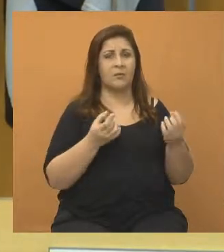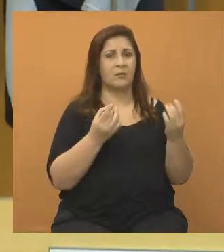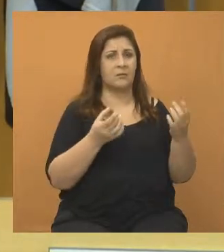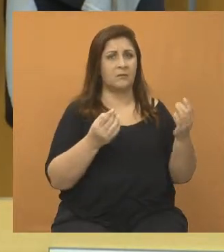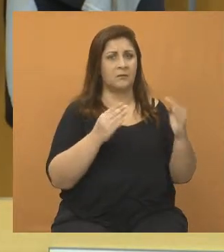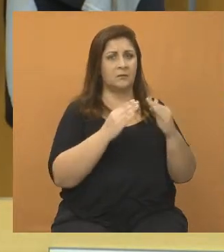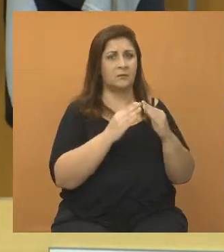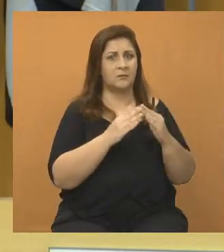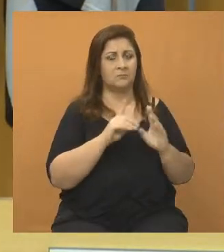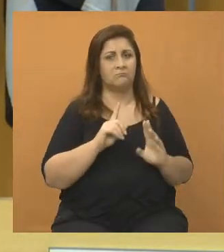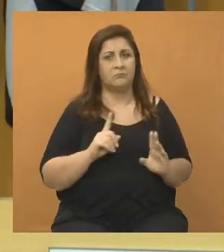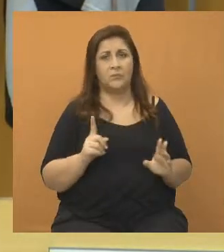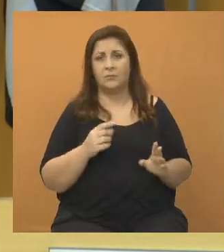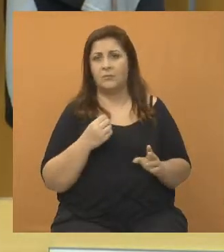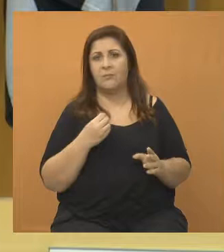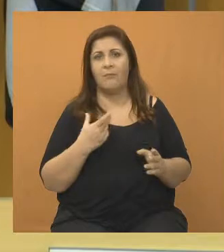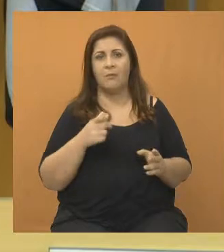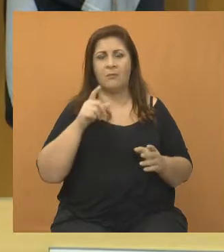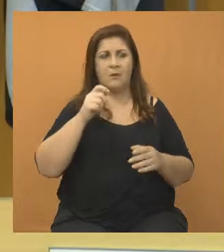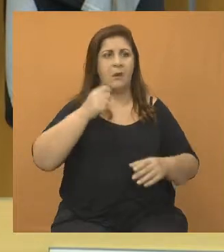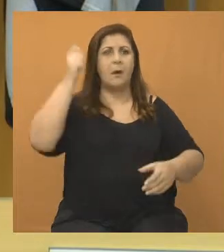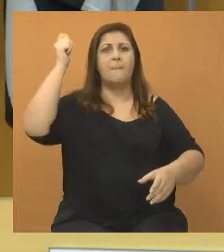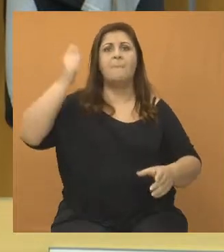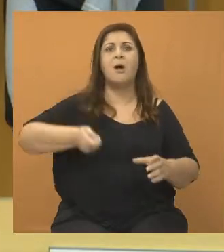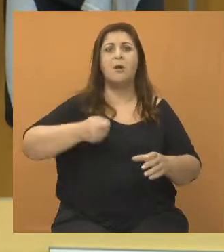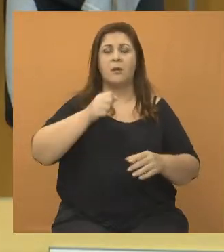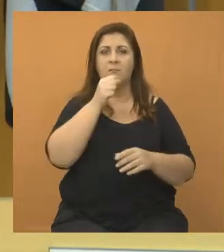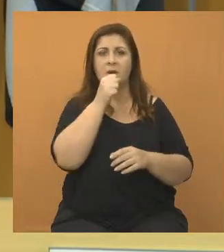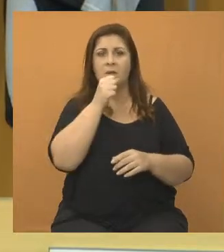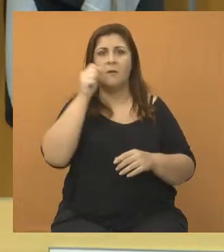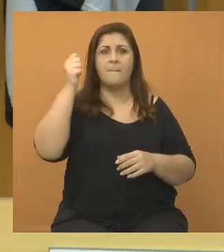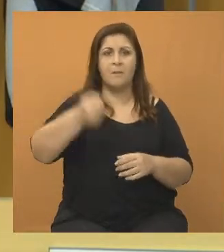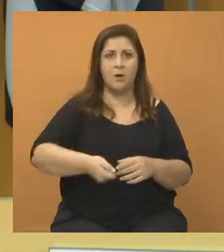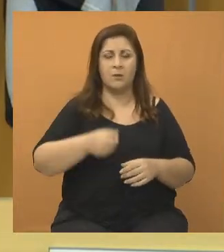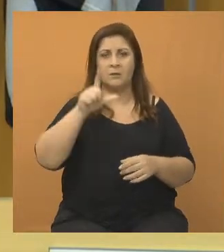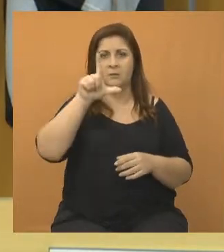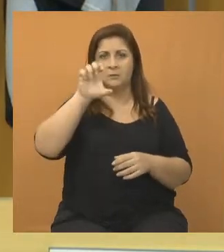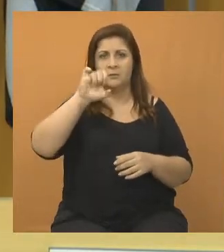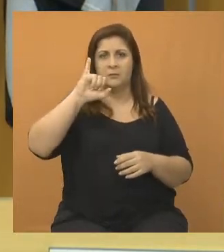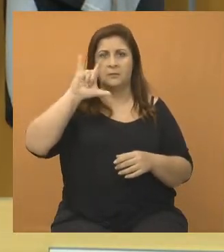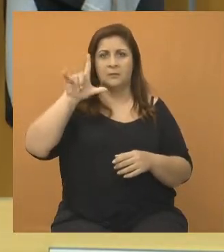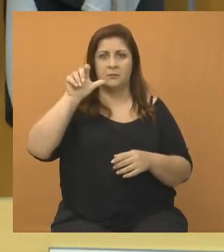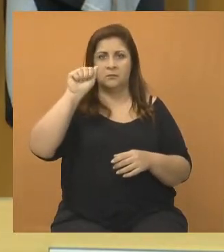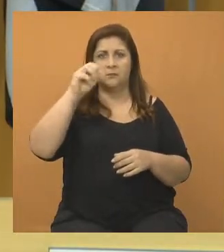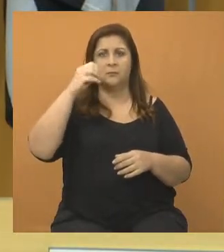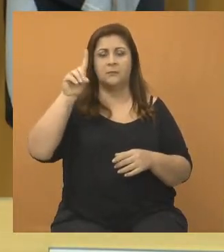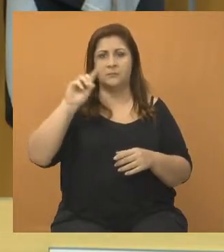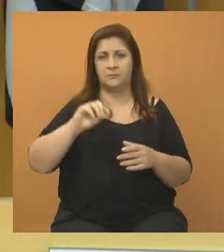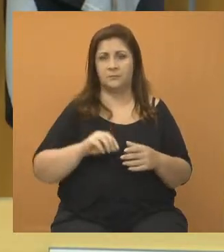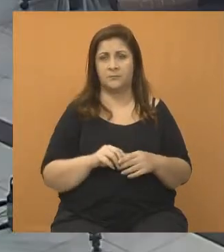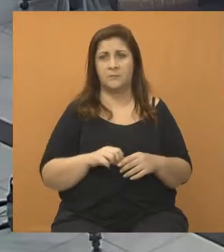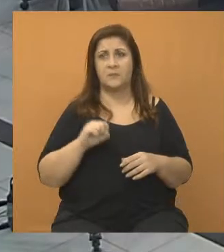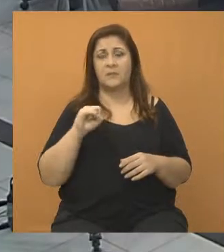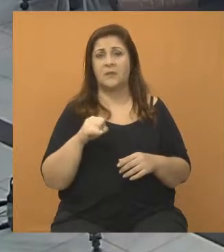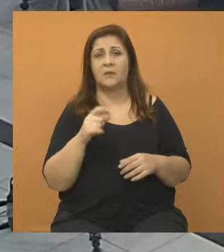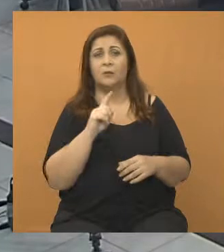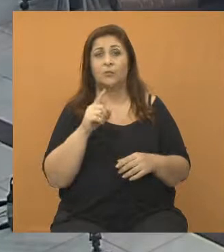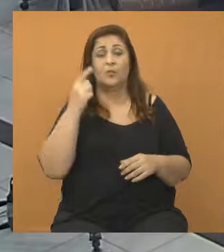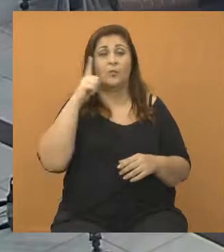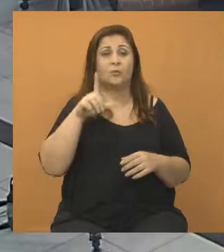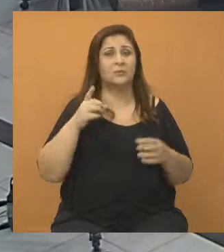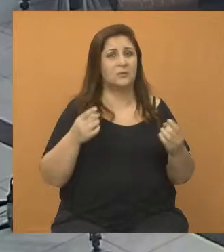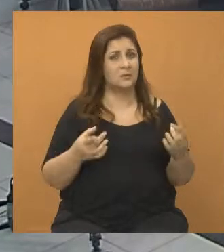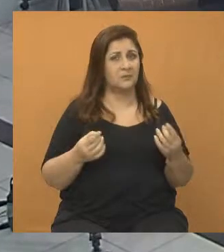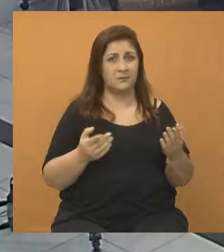não ser exitosos, né, podem ser que a gente não consiga, né, vender os imóveis ou não consiga chegar num